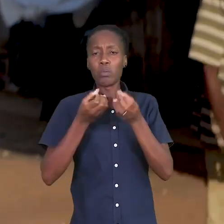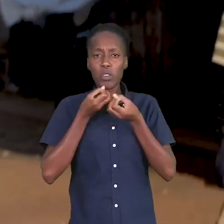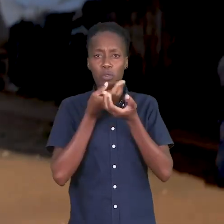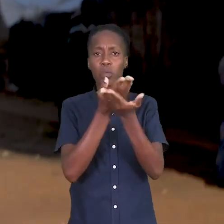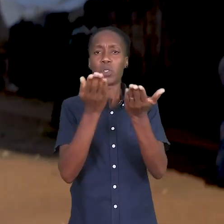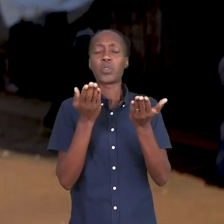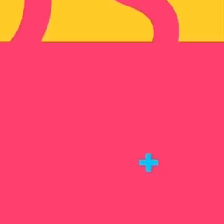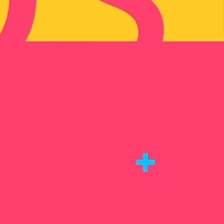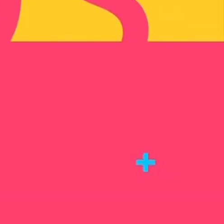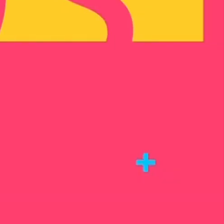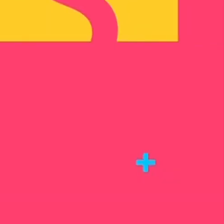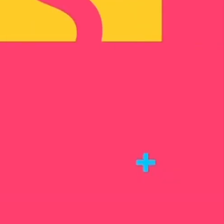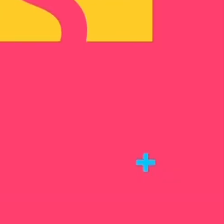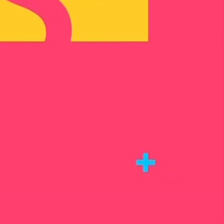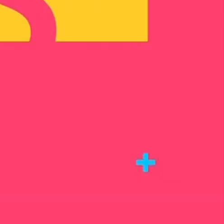uma última informação.